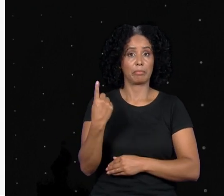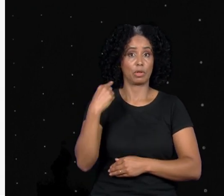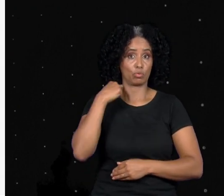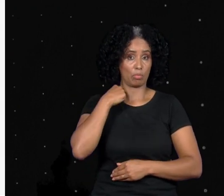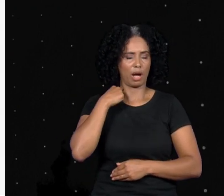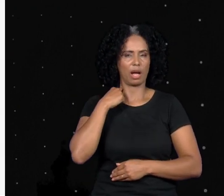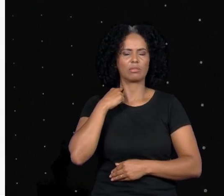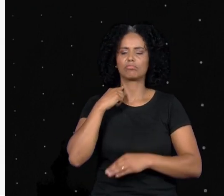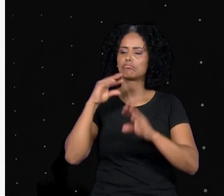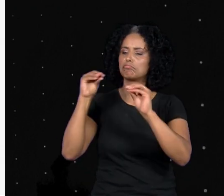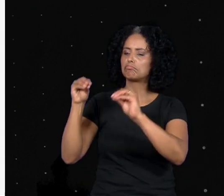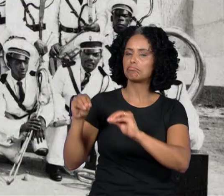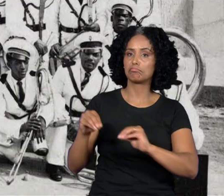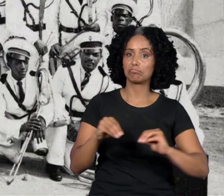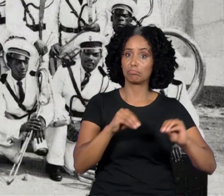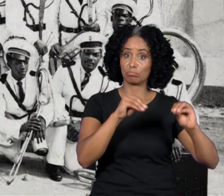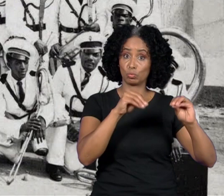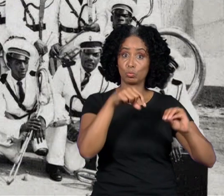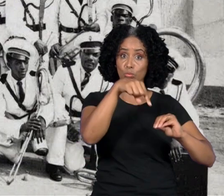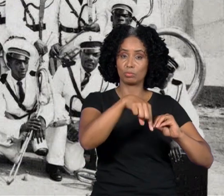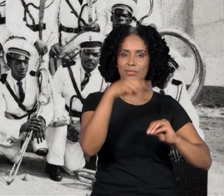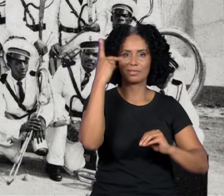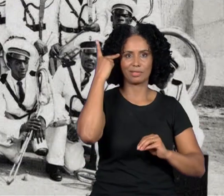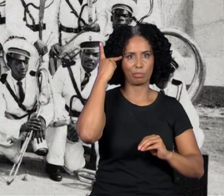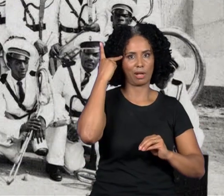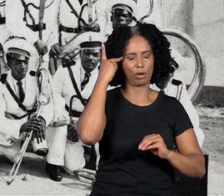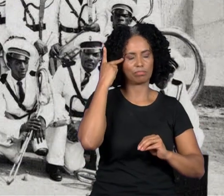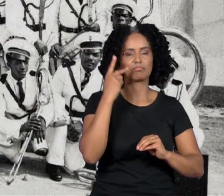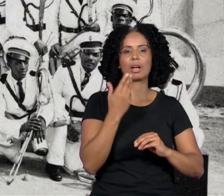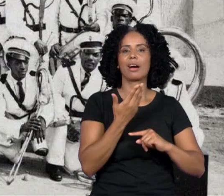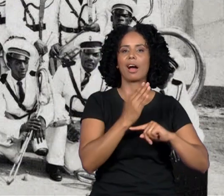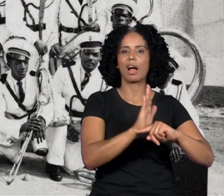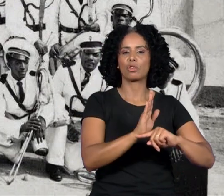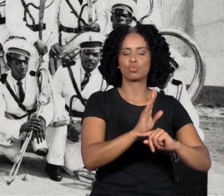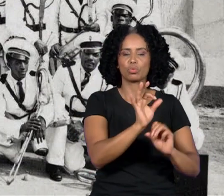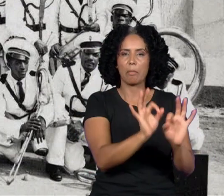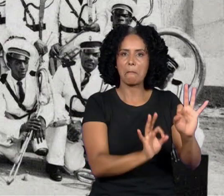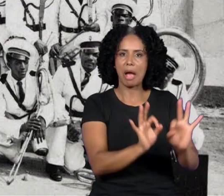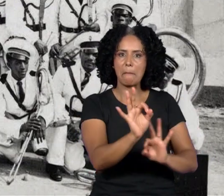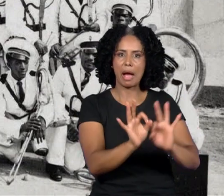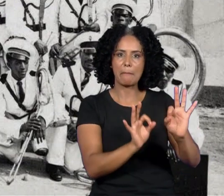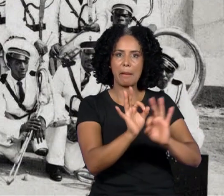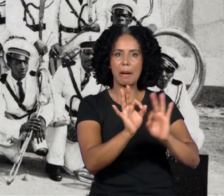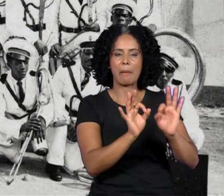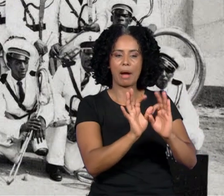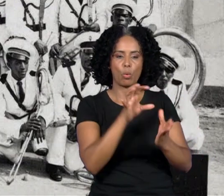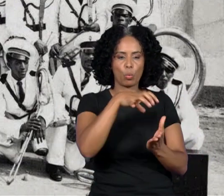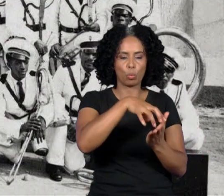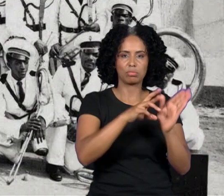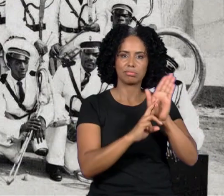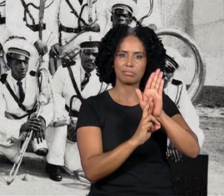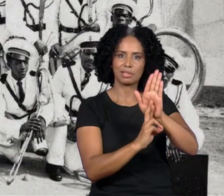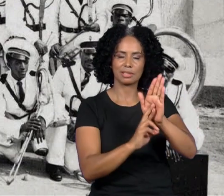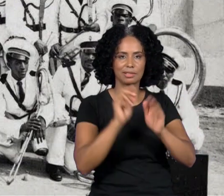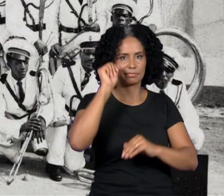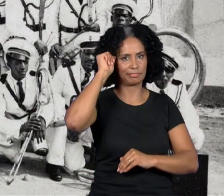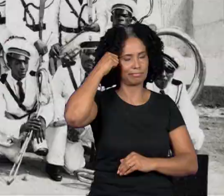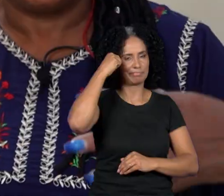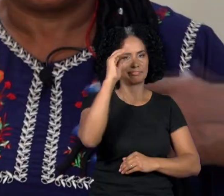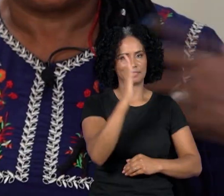Caldas e vem para São Paulo, ela ajuda a construir a Frente Negra Brasileira. E esse público, foram